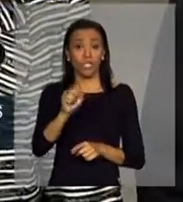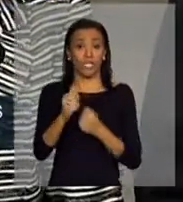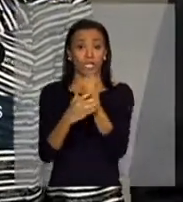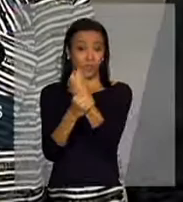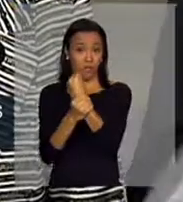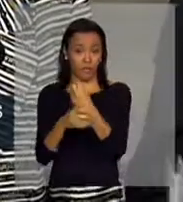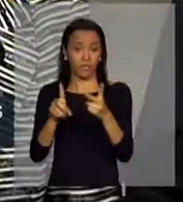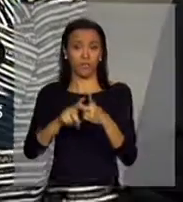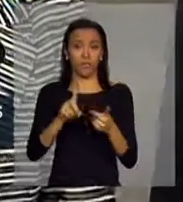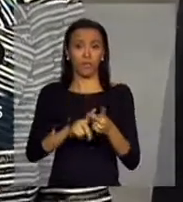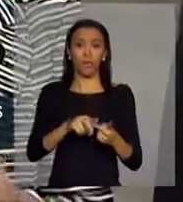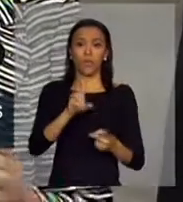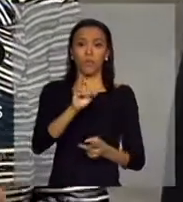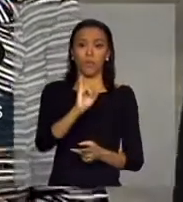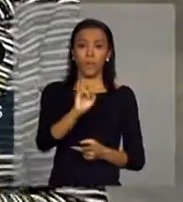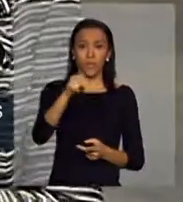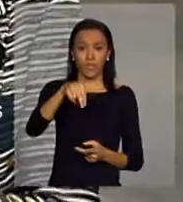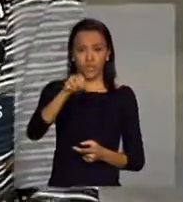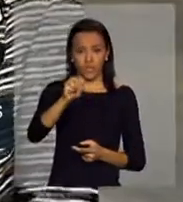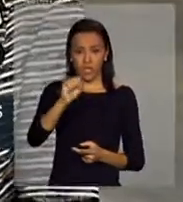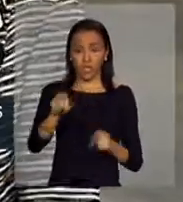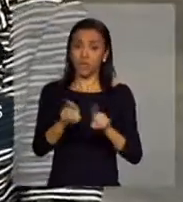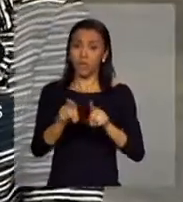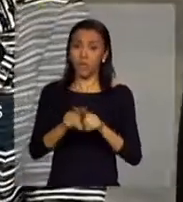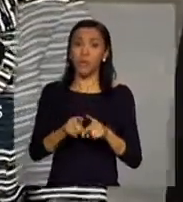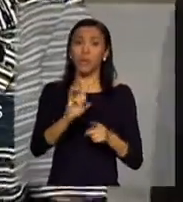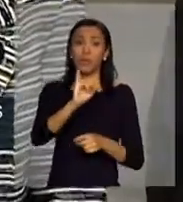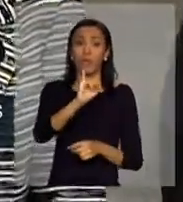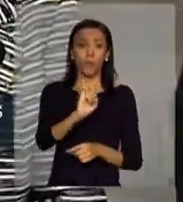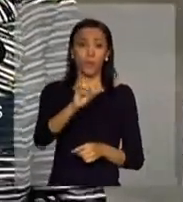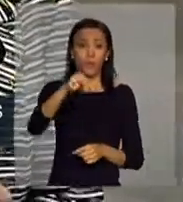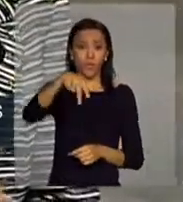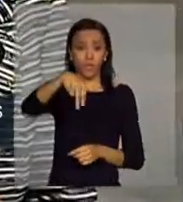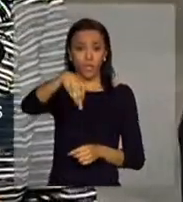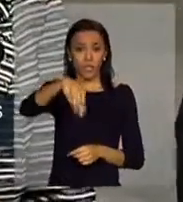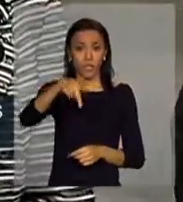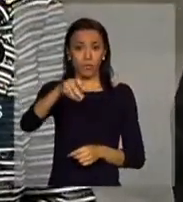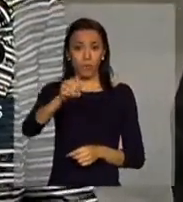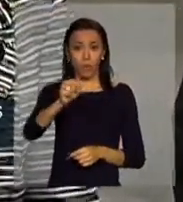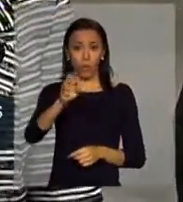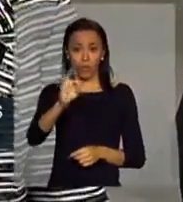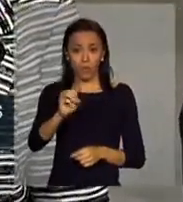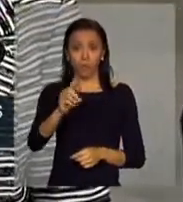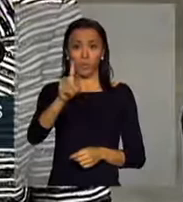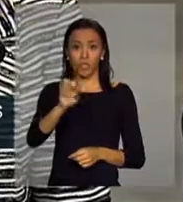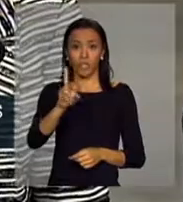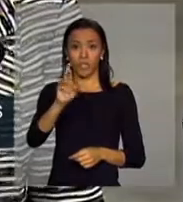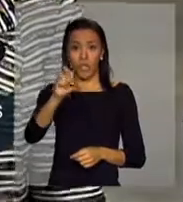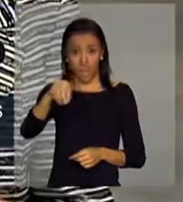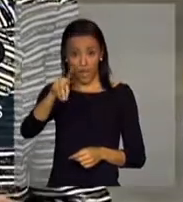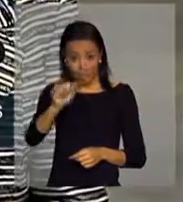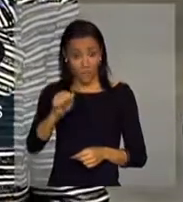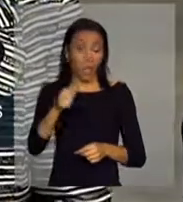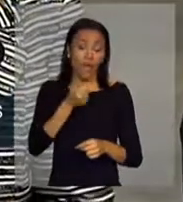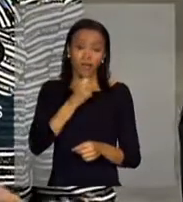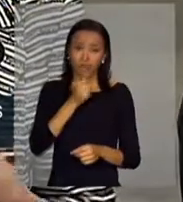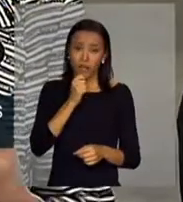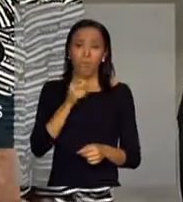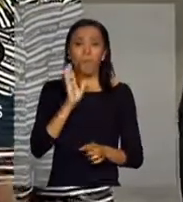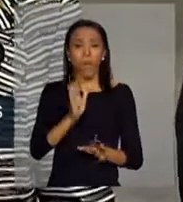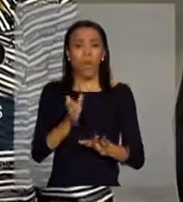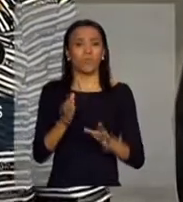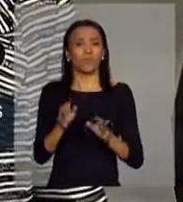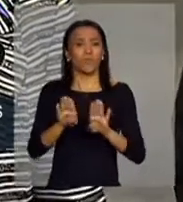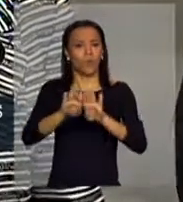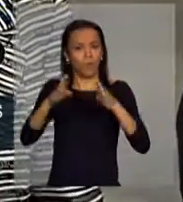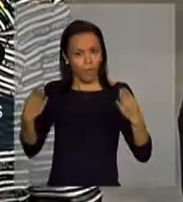o Imposto de Renda. Até que seja votada a regulamentação, ainda não vai ser possível o pagamento unificado, mas o portal já